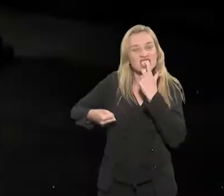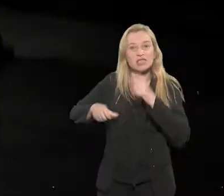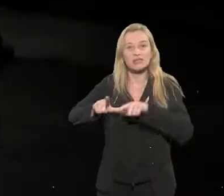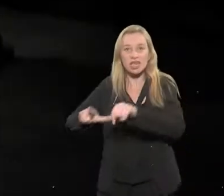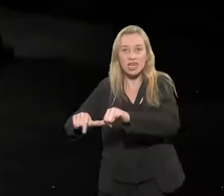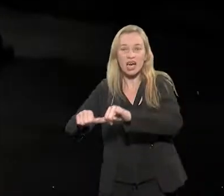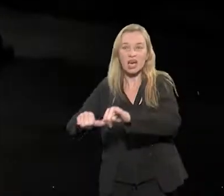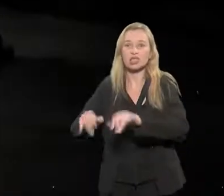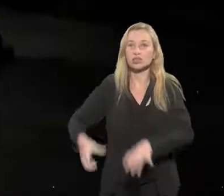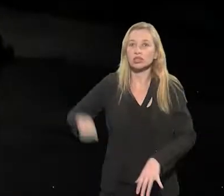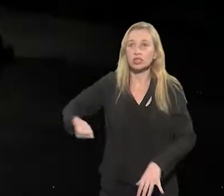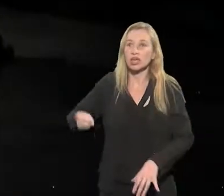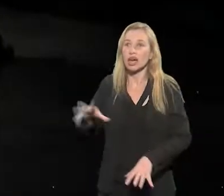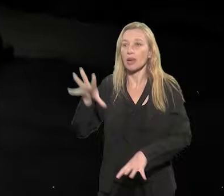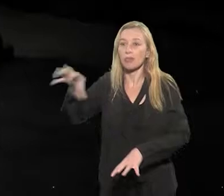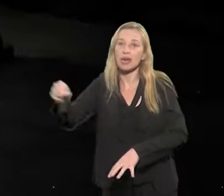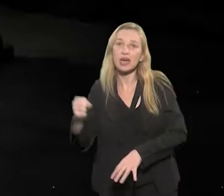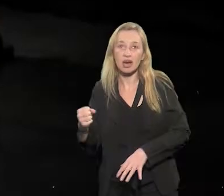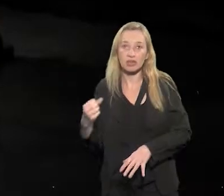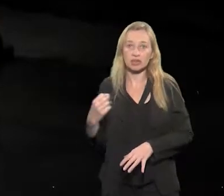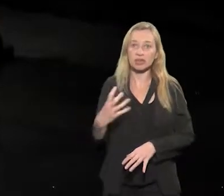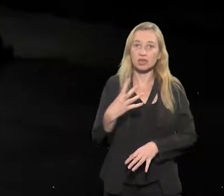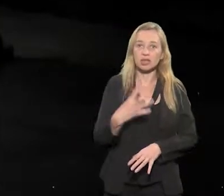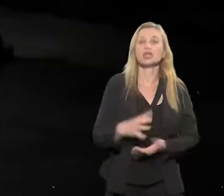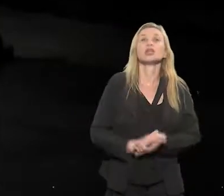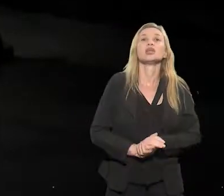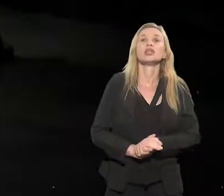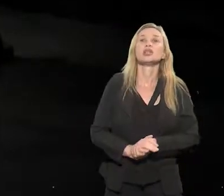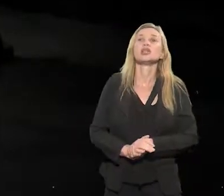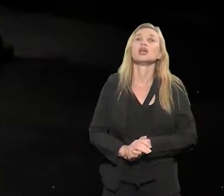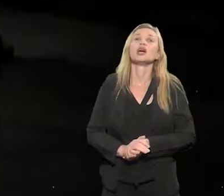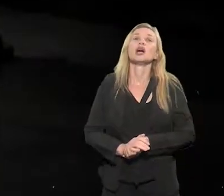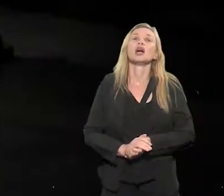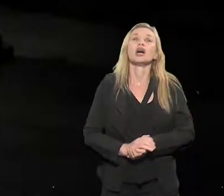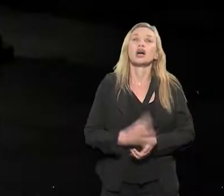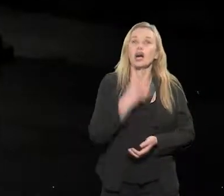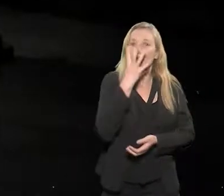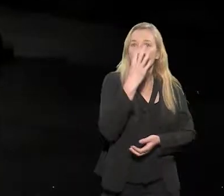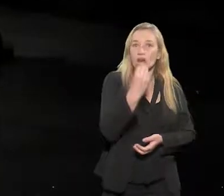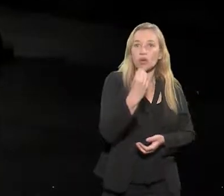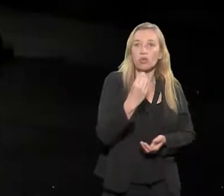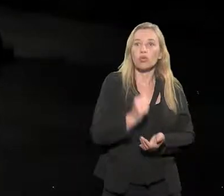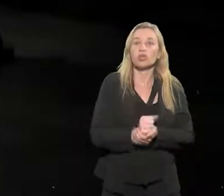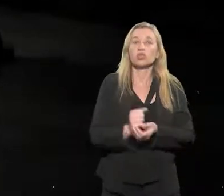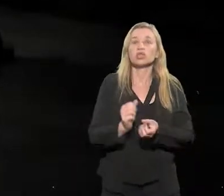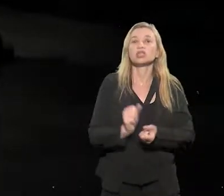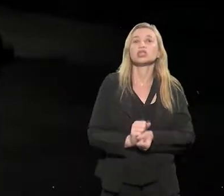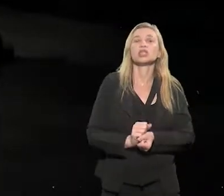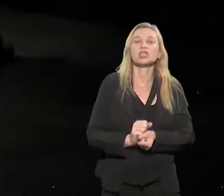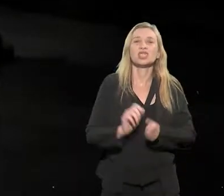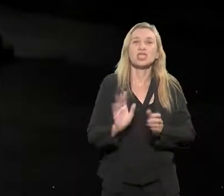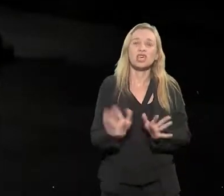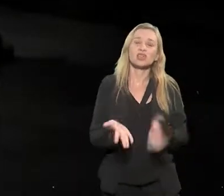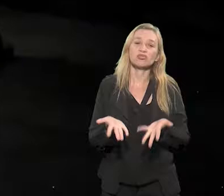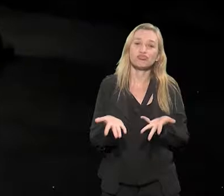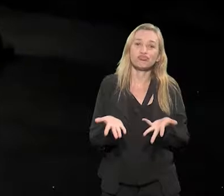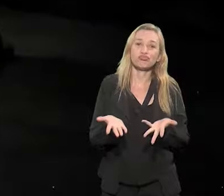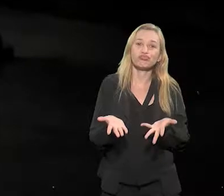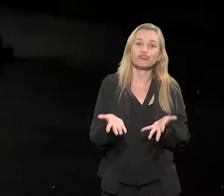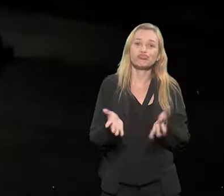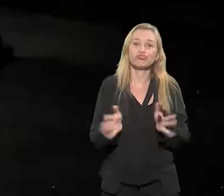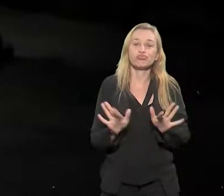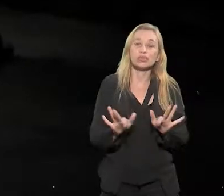dificuldade de locomoção, e aí pegavam a Kombi. E a Kombi foi ficando um serviço precário e com pouca acessibilidade.